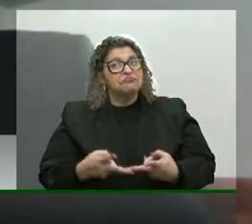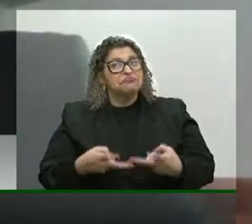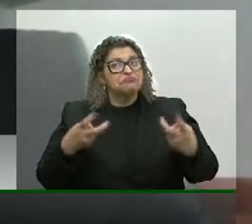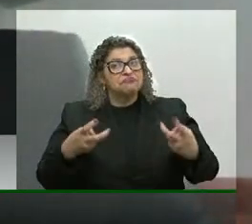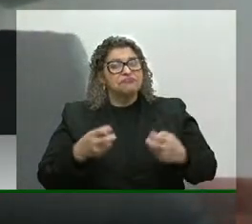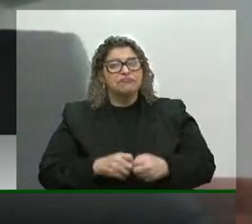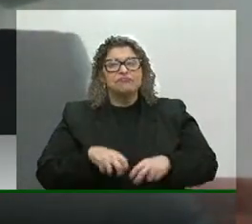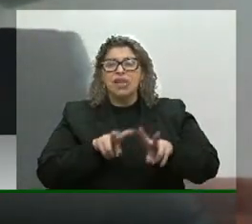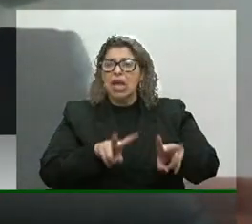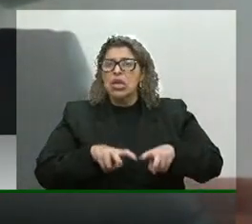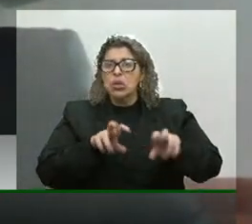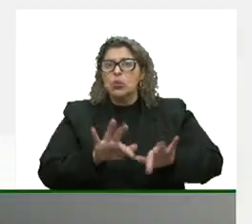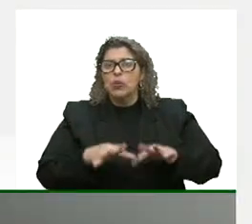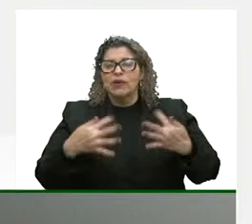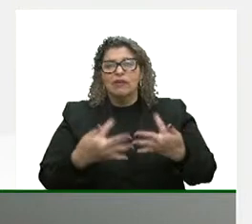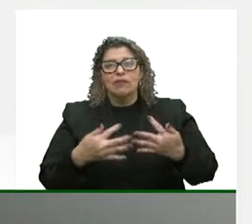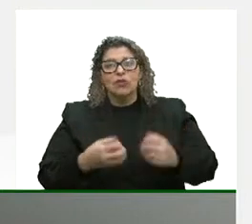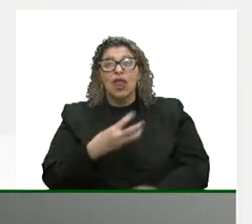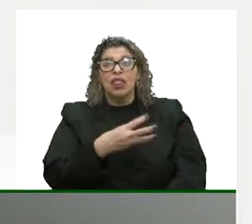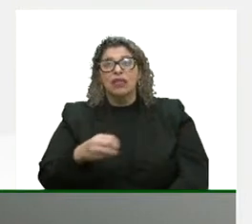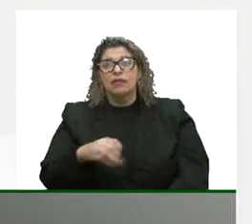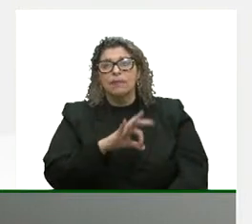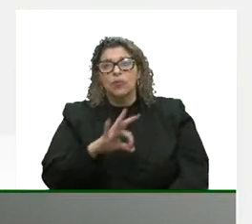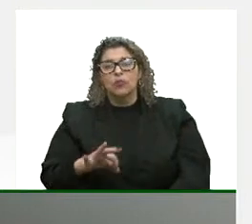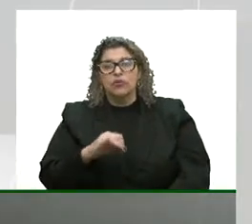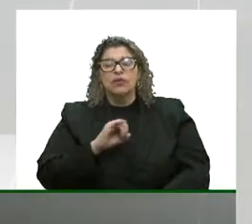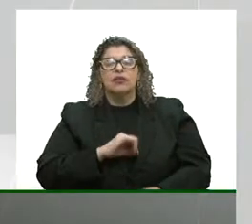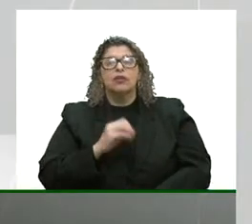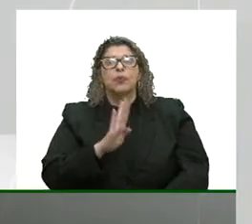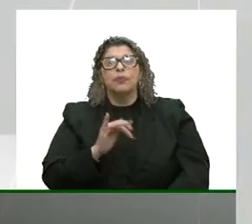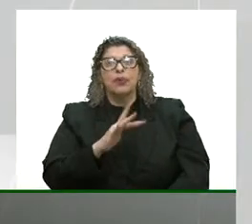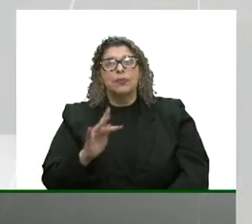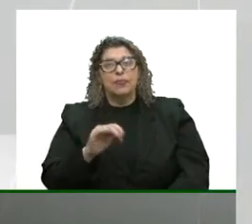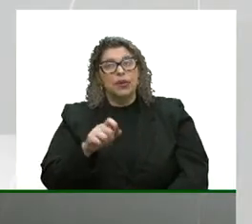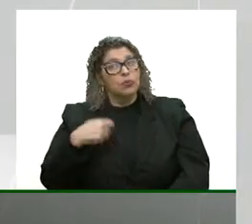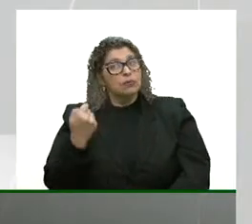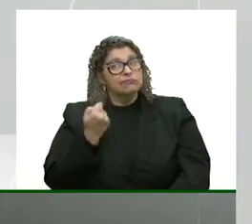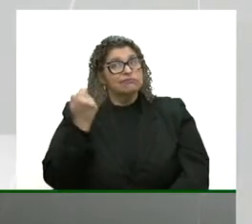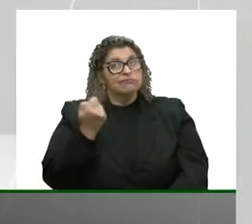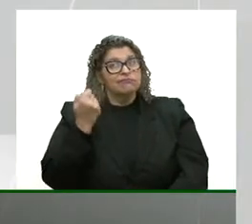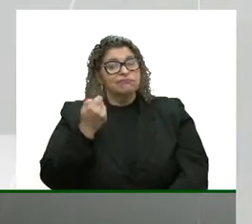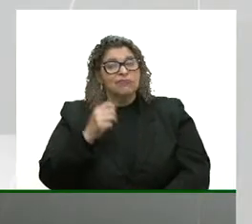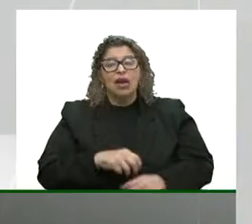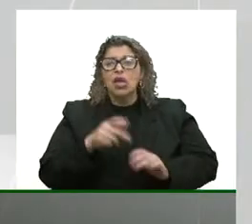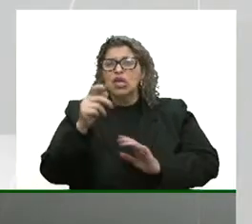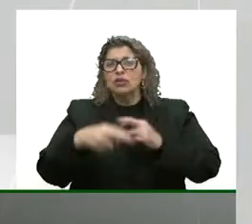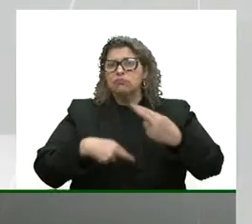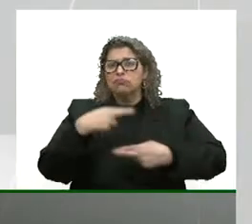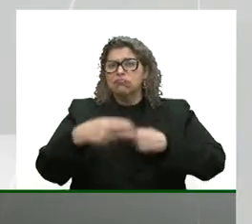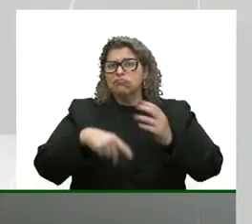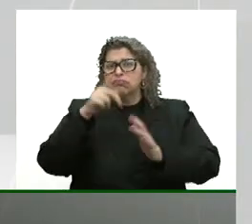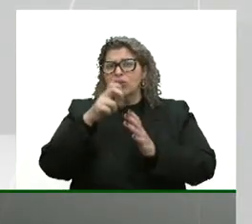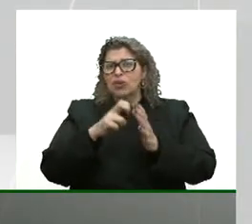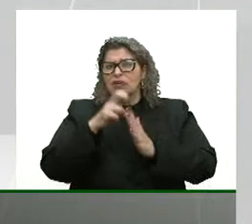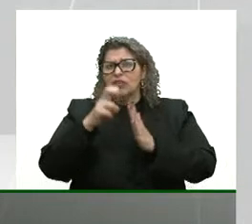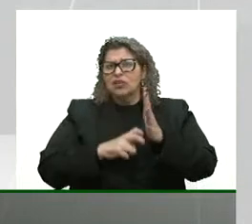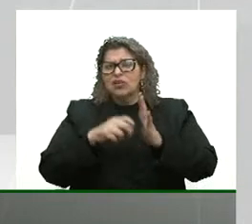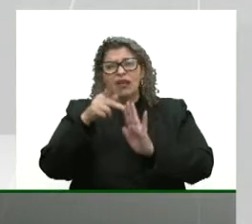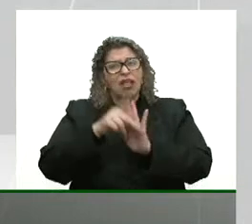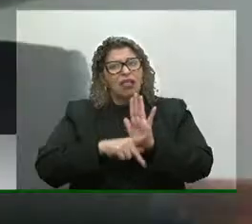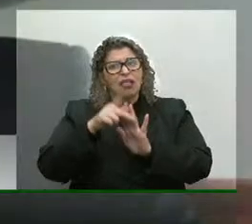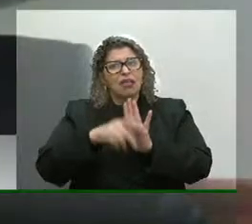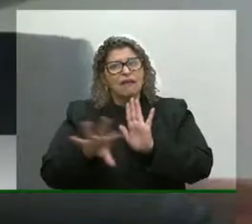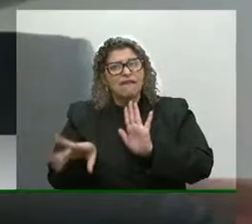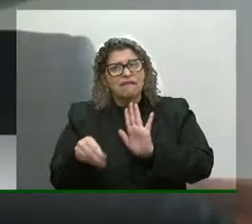a agricultura gaúcha contribui com 30% do PIB do Rio Grande do Sul. E nesse projeto chamado reforma tributária,